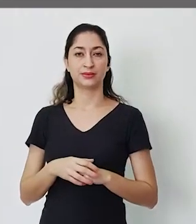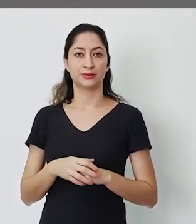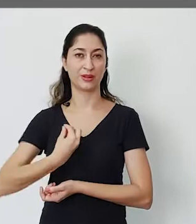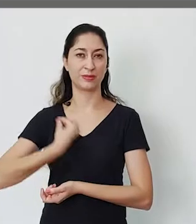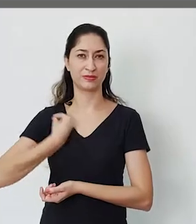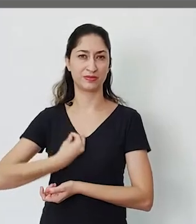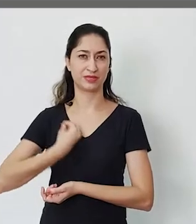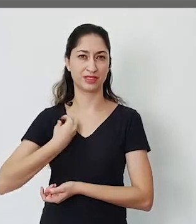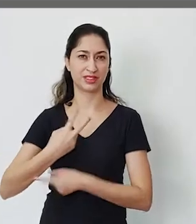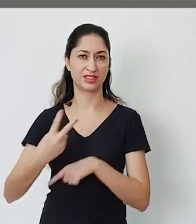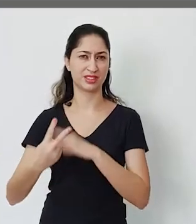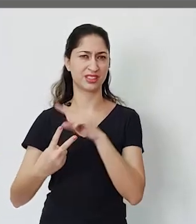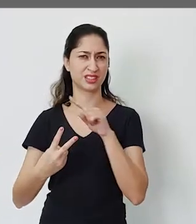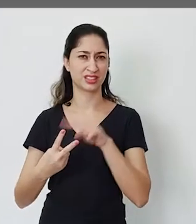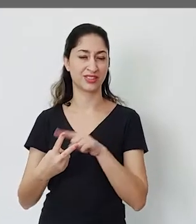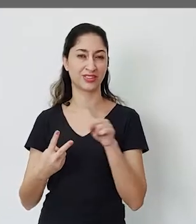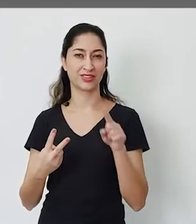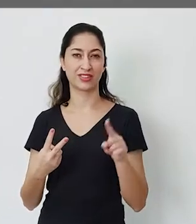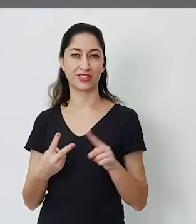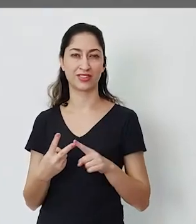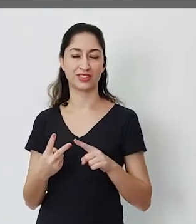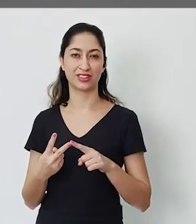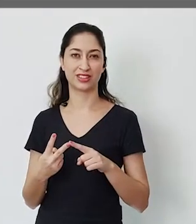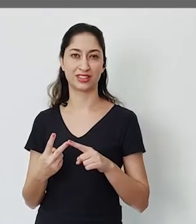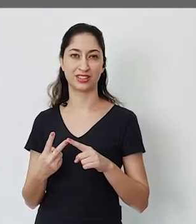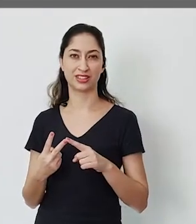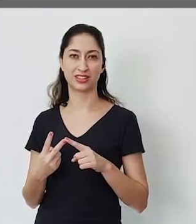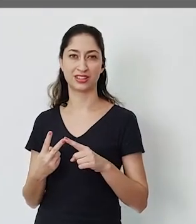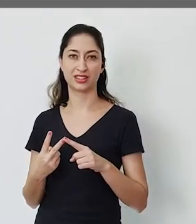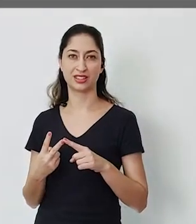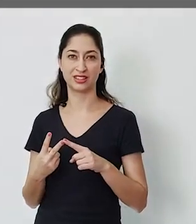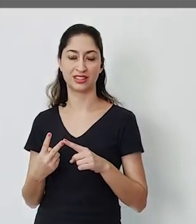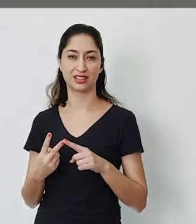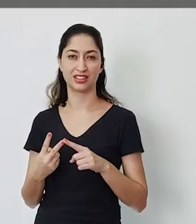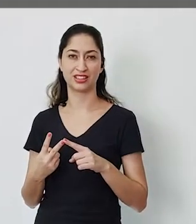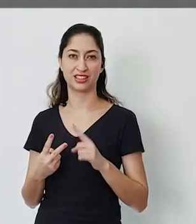começar com a Elis. Olha lá, Elis. Não pensa comigo, não.